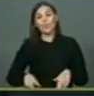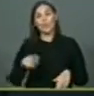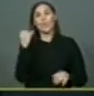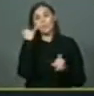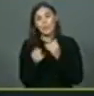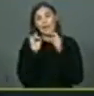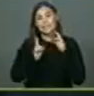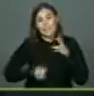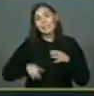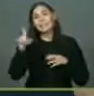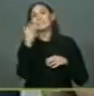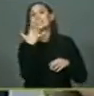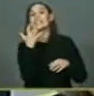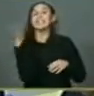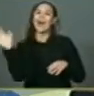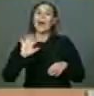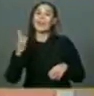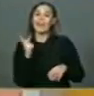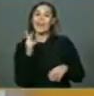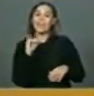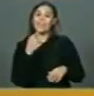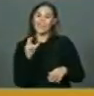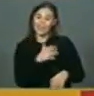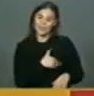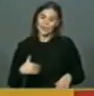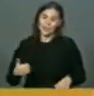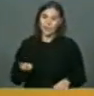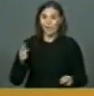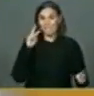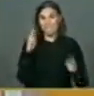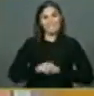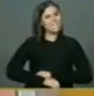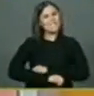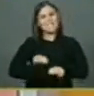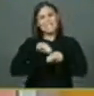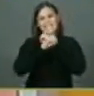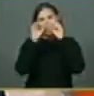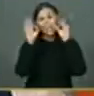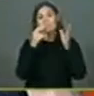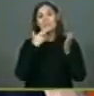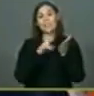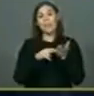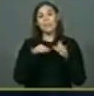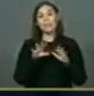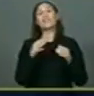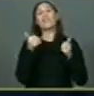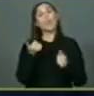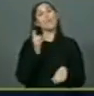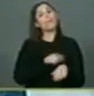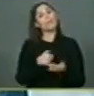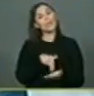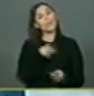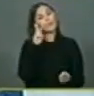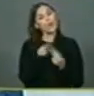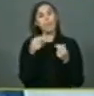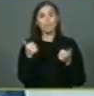risco e prevenção. Olá, Vítor, como está? Jorge. Já não nos vimos há algum tempo. É verdade. Mas que seja por esta boa ocasião.